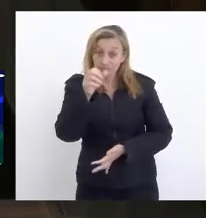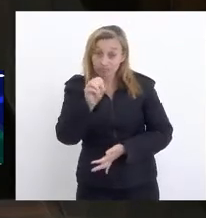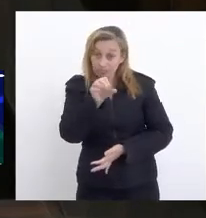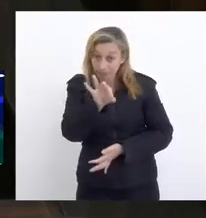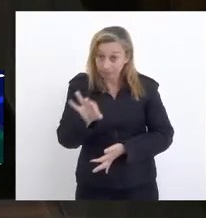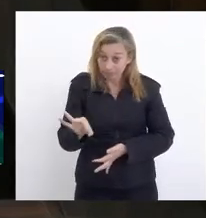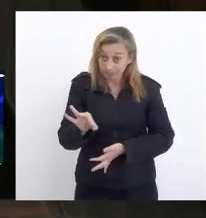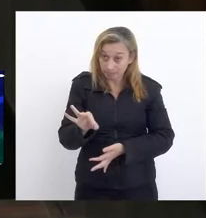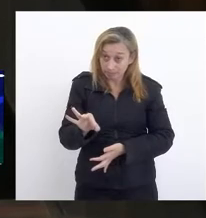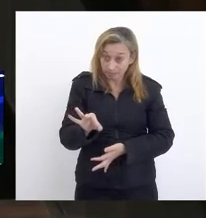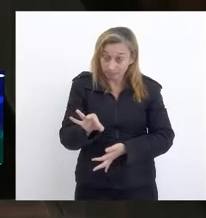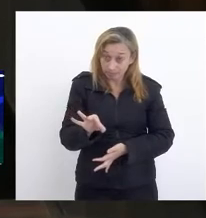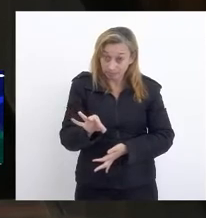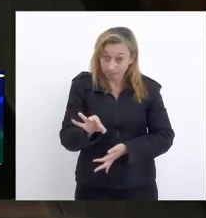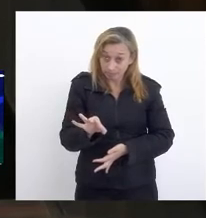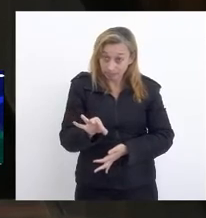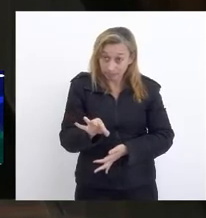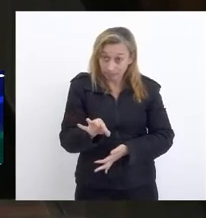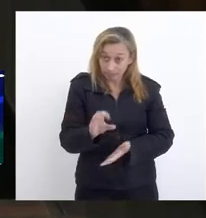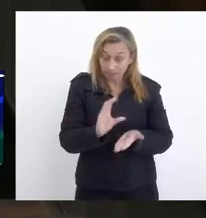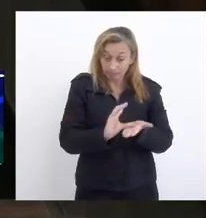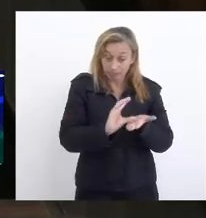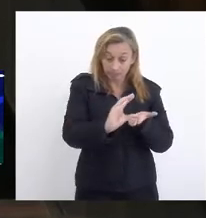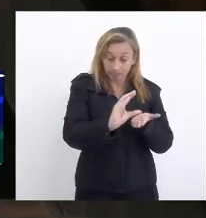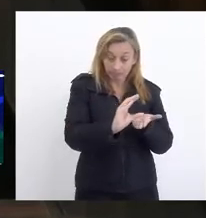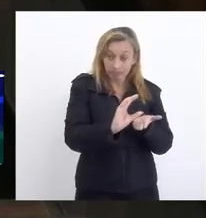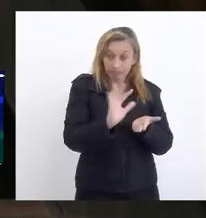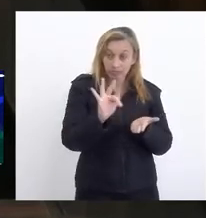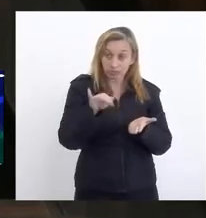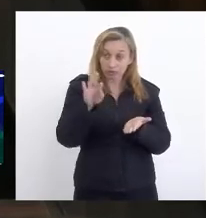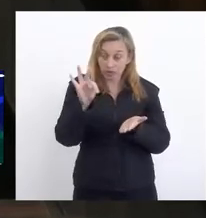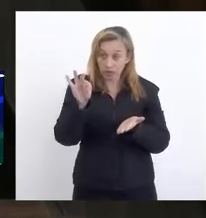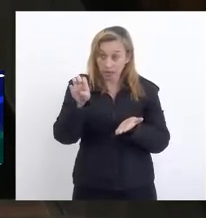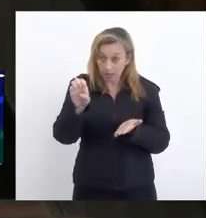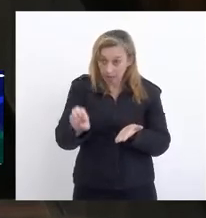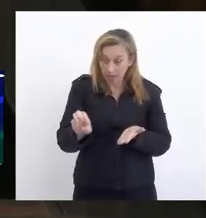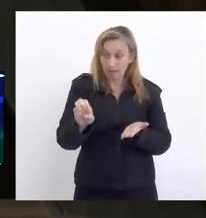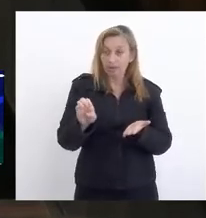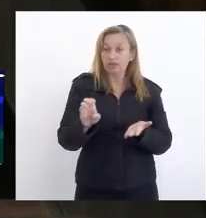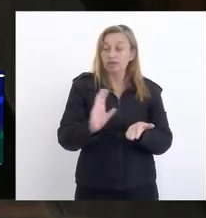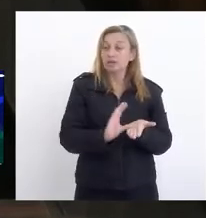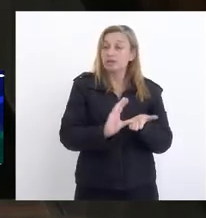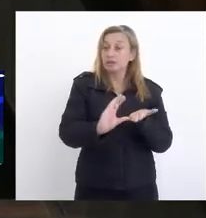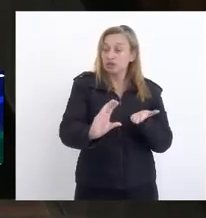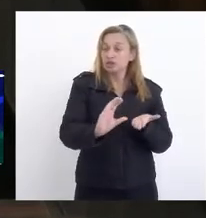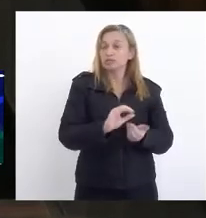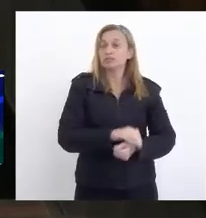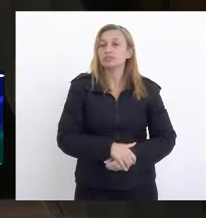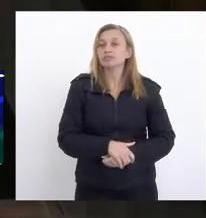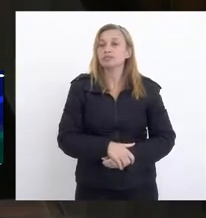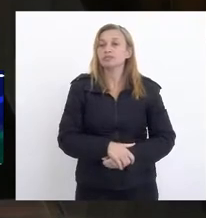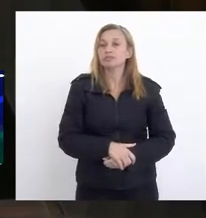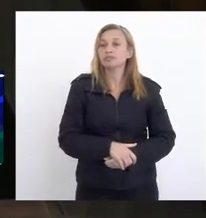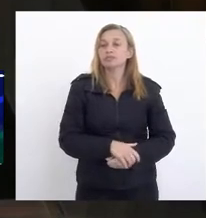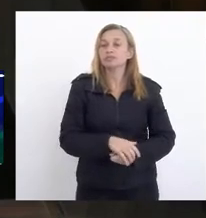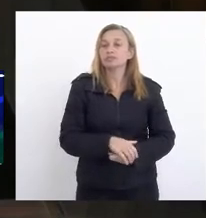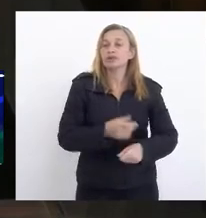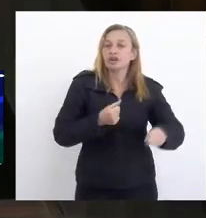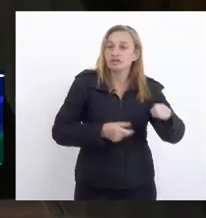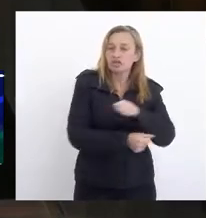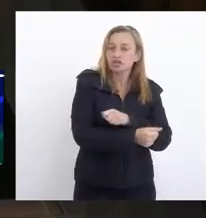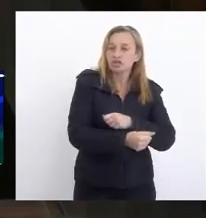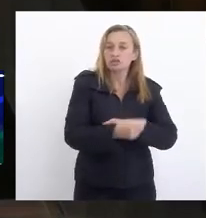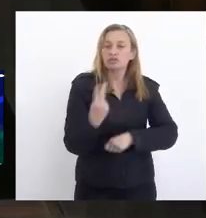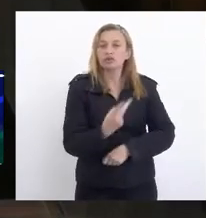70% das dotações do Fundeb sejam investidos em valorização dos profissionais